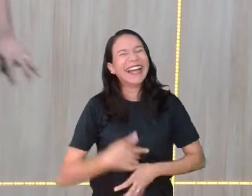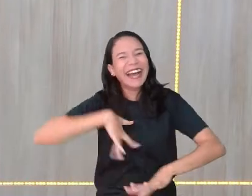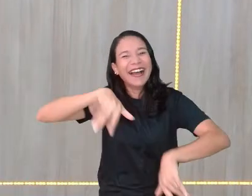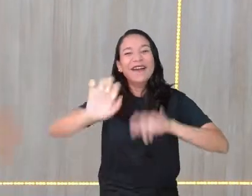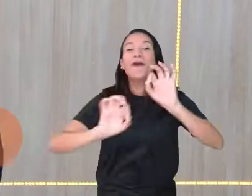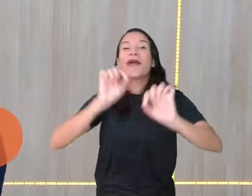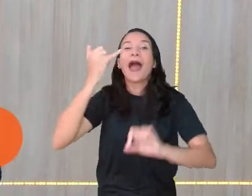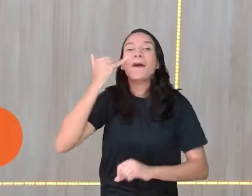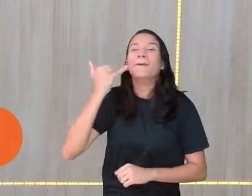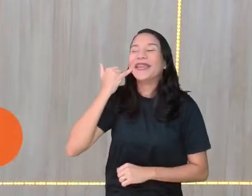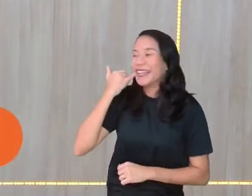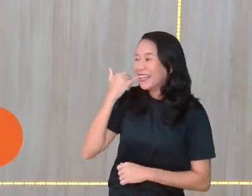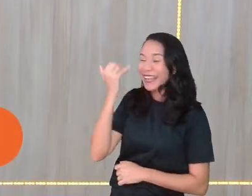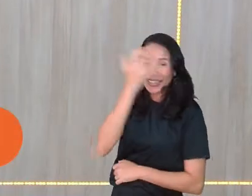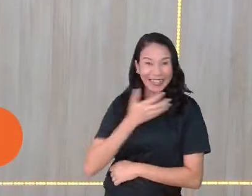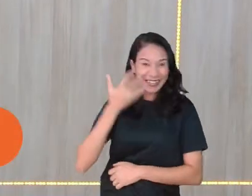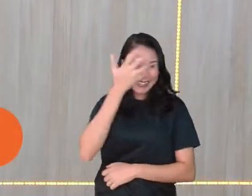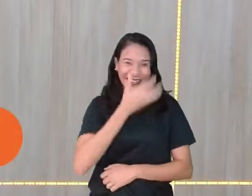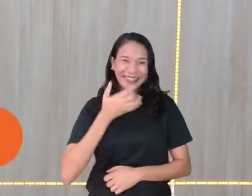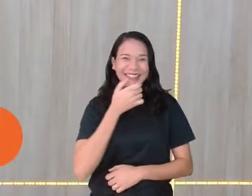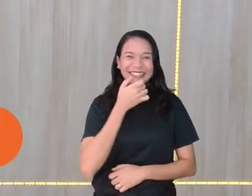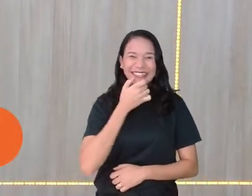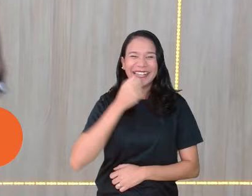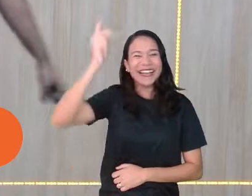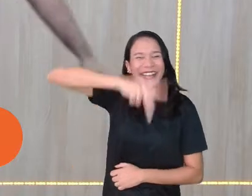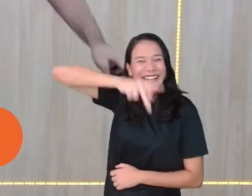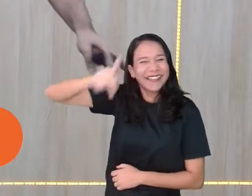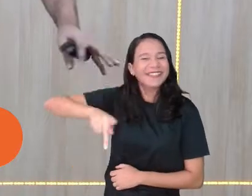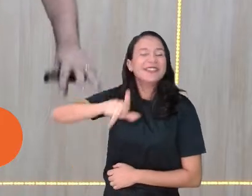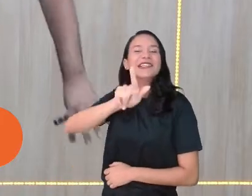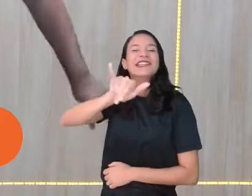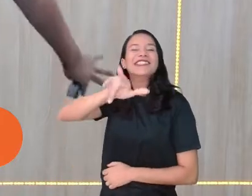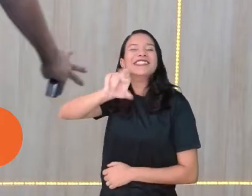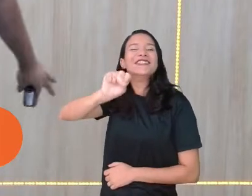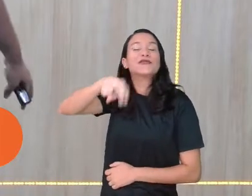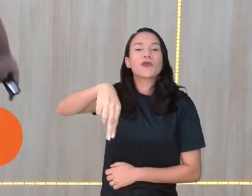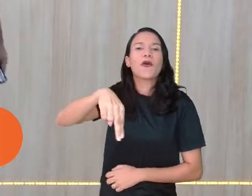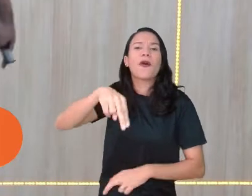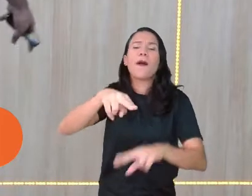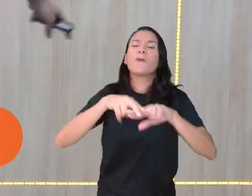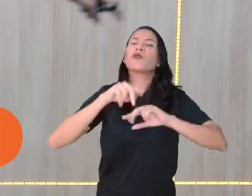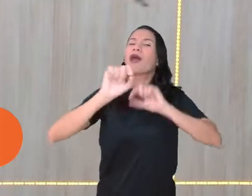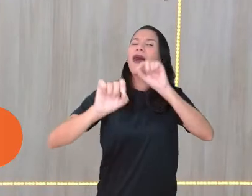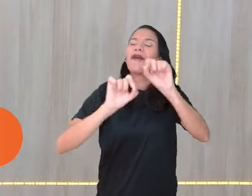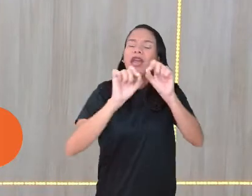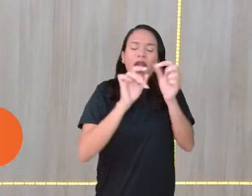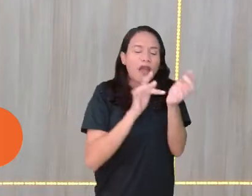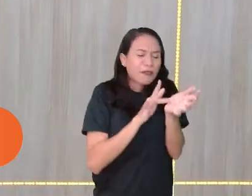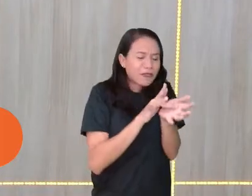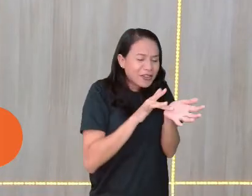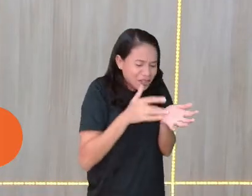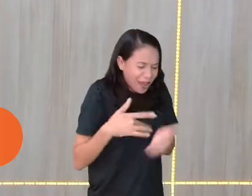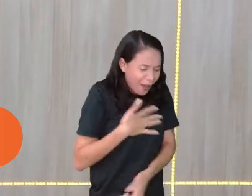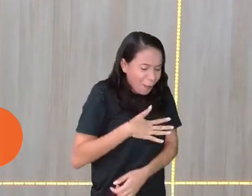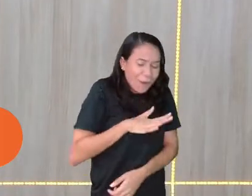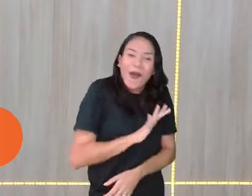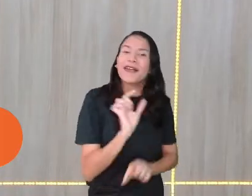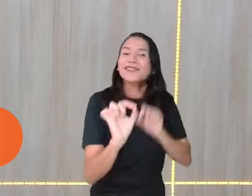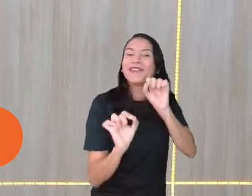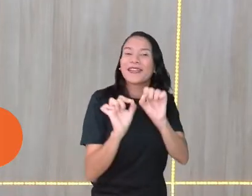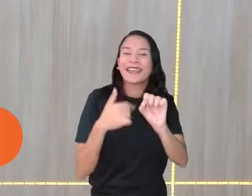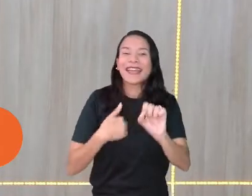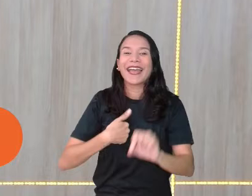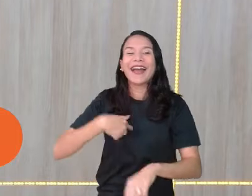Eita, Billy Paul, my love, gone away. Professor Gilson Soares, por que fingir que não gosta? Se no